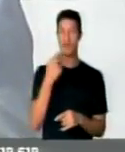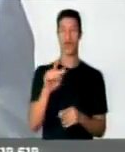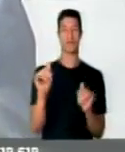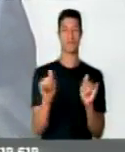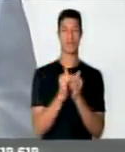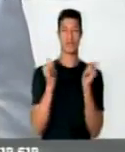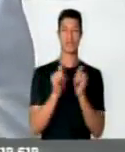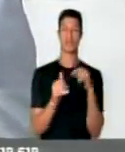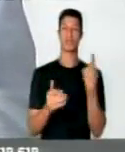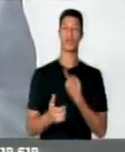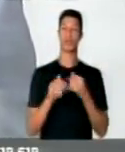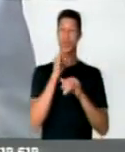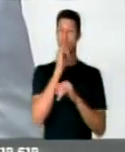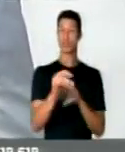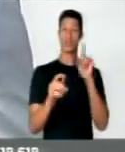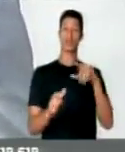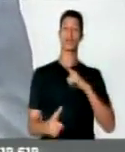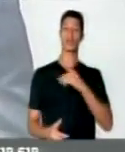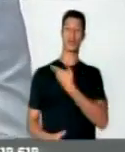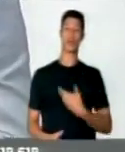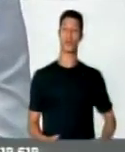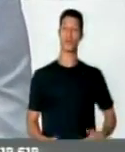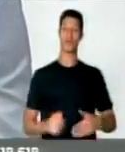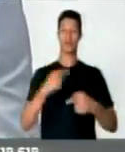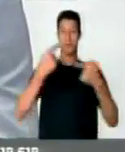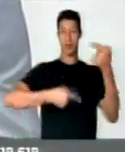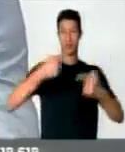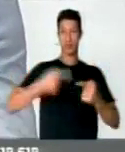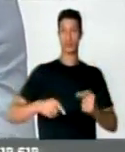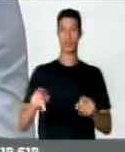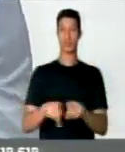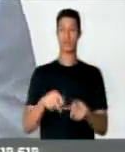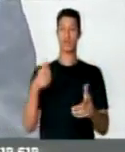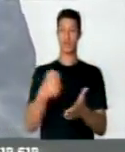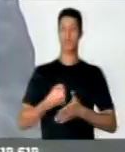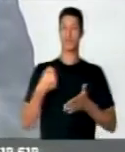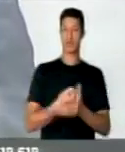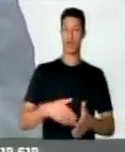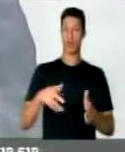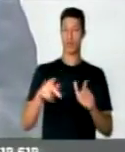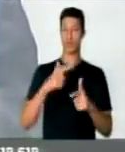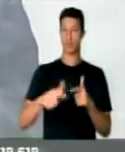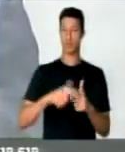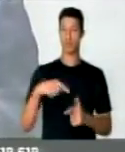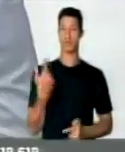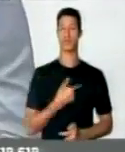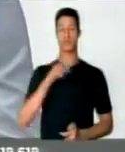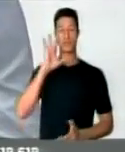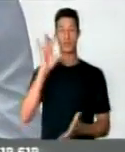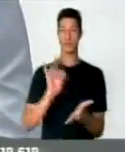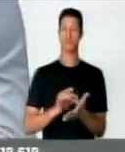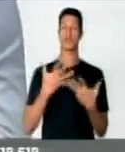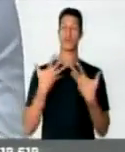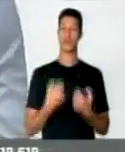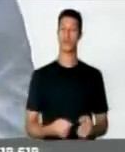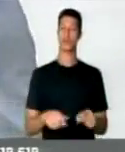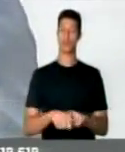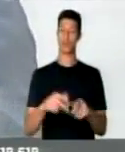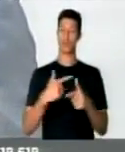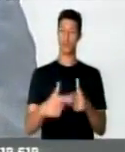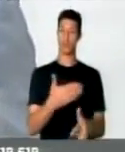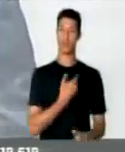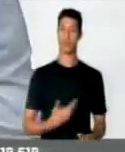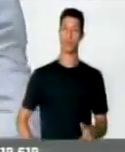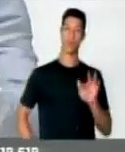besteira dessa. O que nós estamos dizendo é que existe governo para discutir e para enfrentar os problemas. E é isso que a gente realmente reconhece à frente